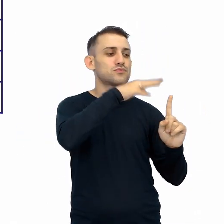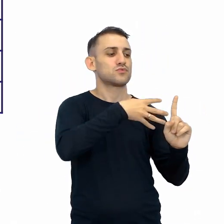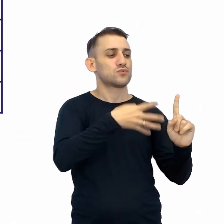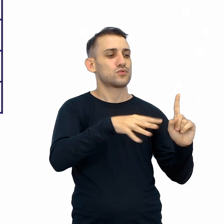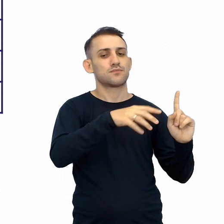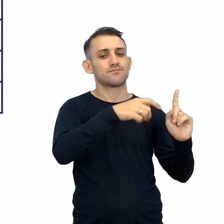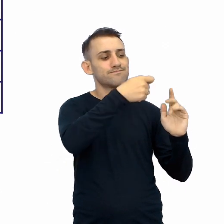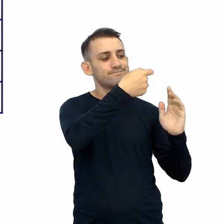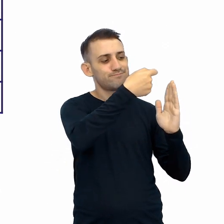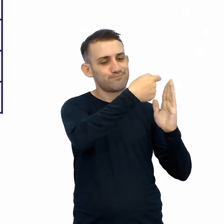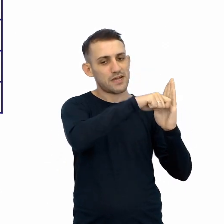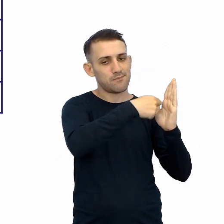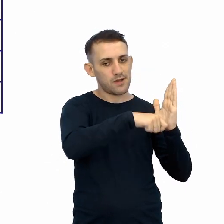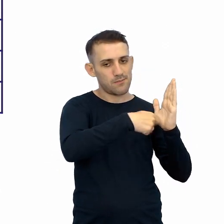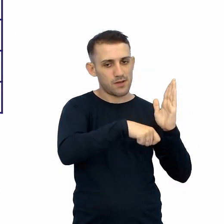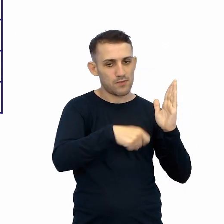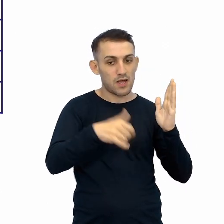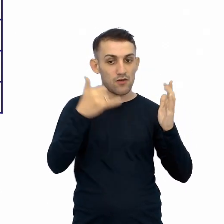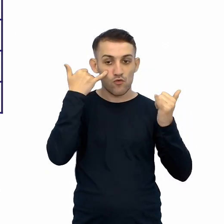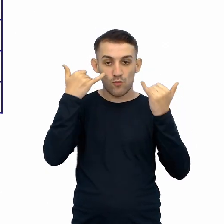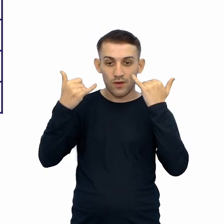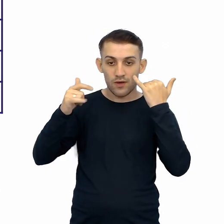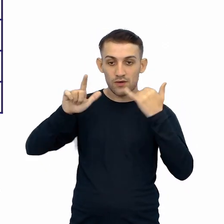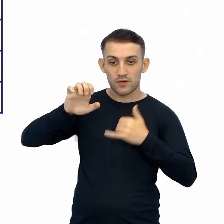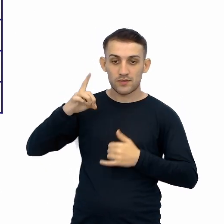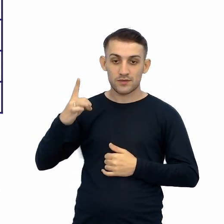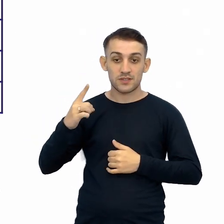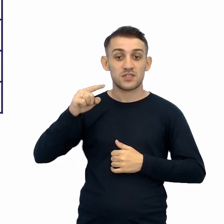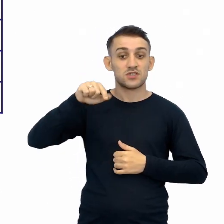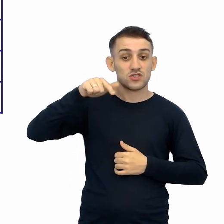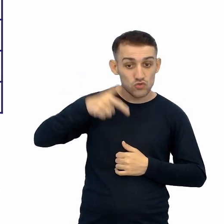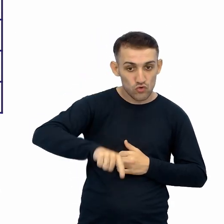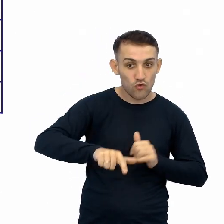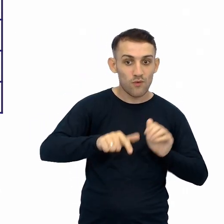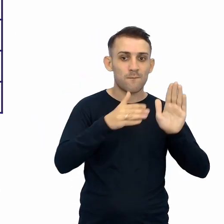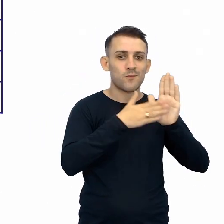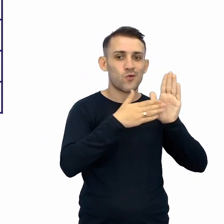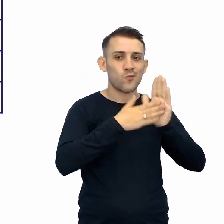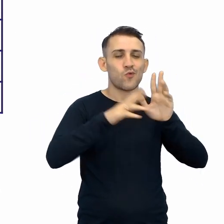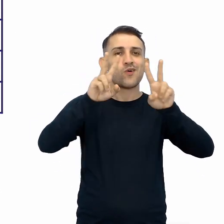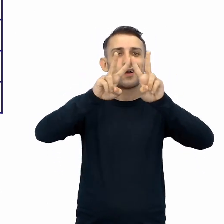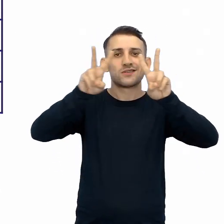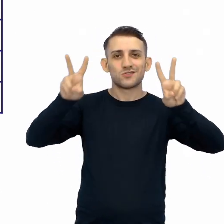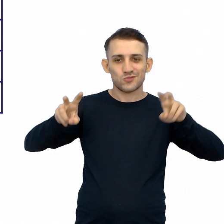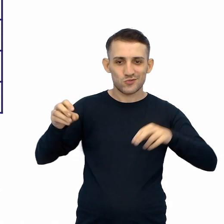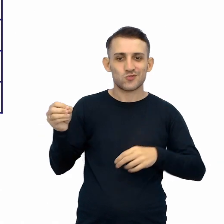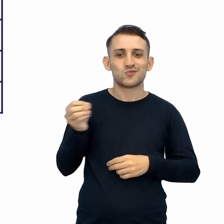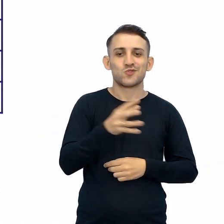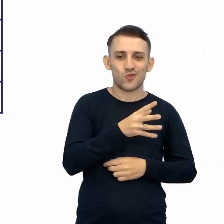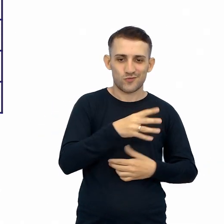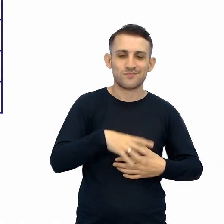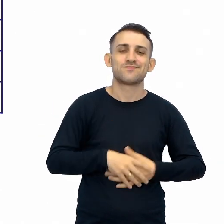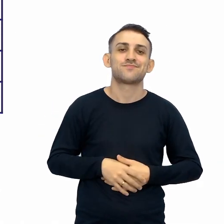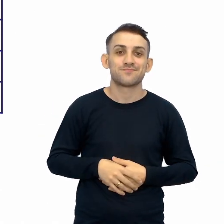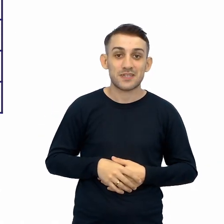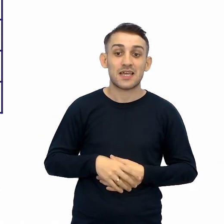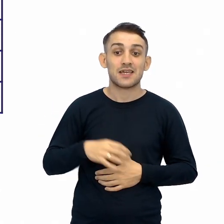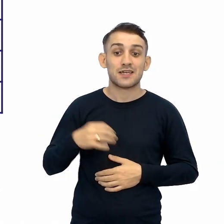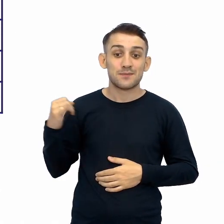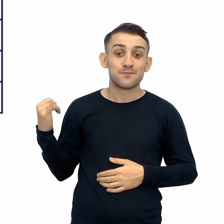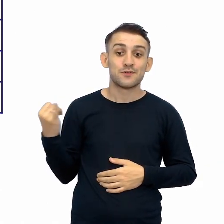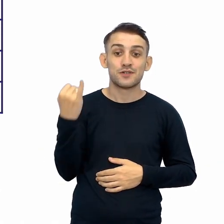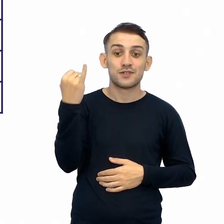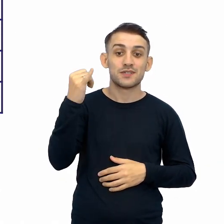as informações do lead e novamente propor um novo título para a notícia, tá? É